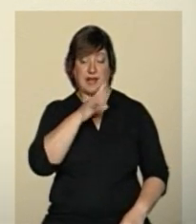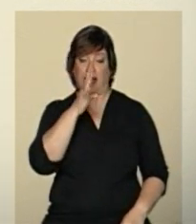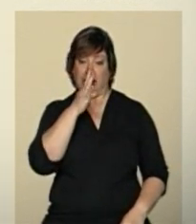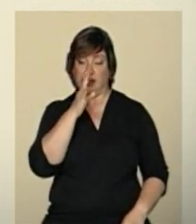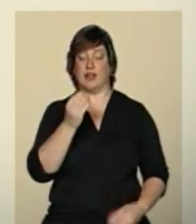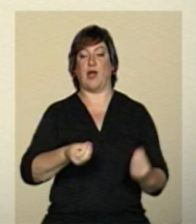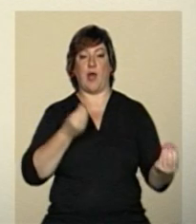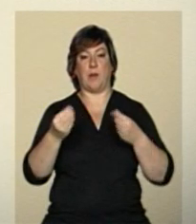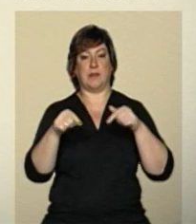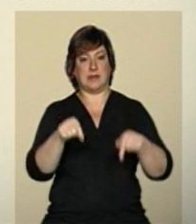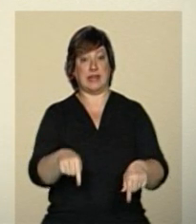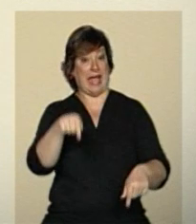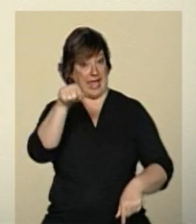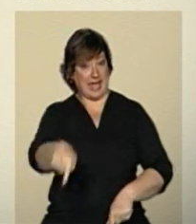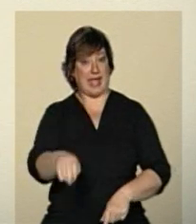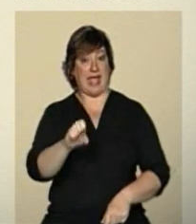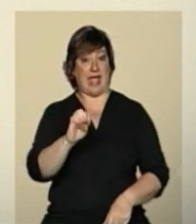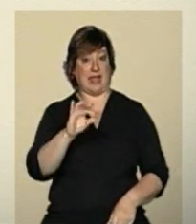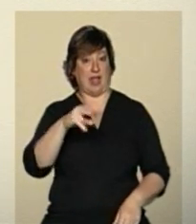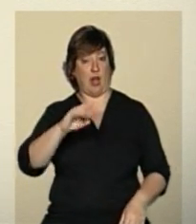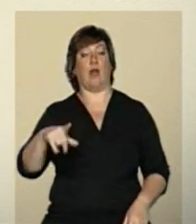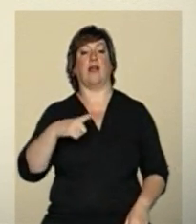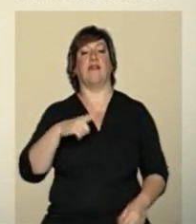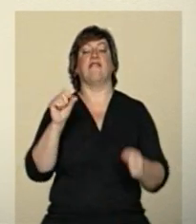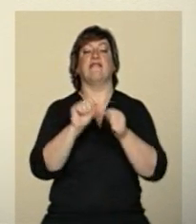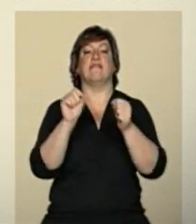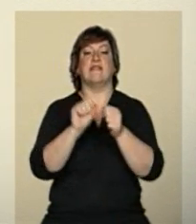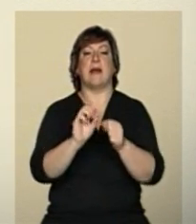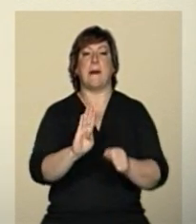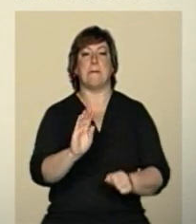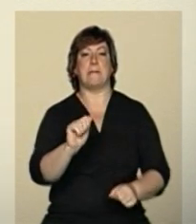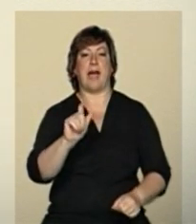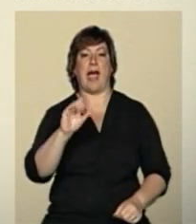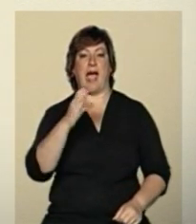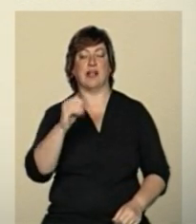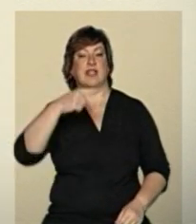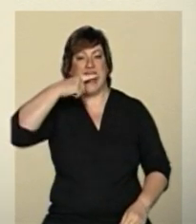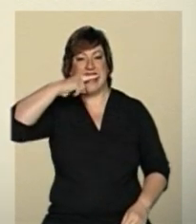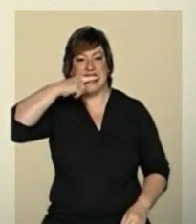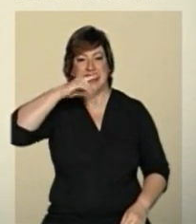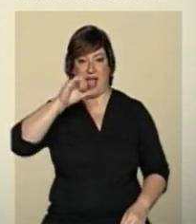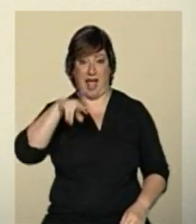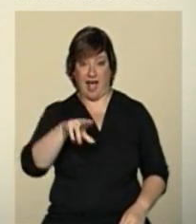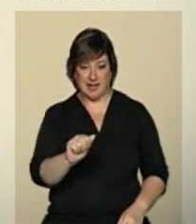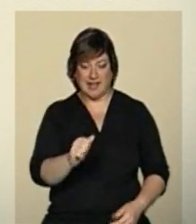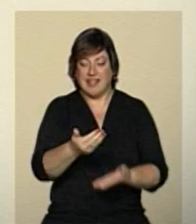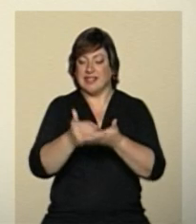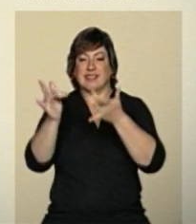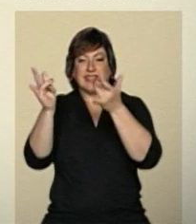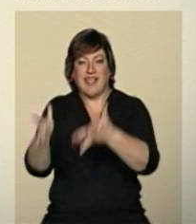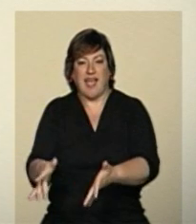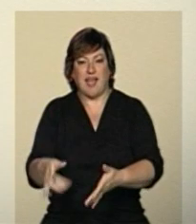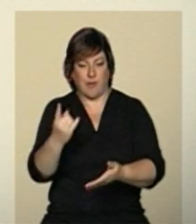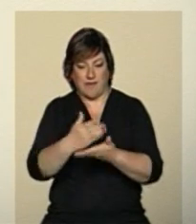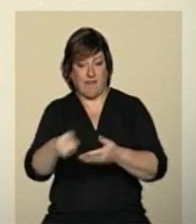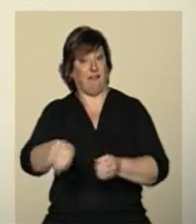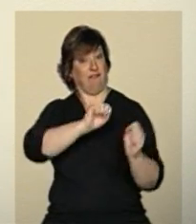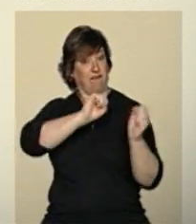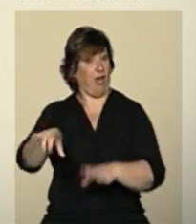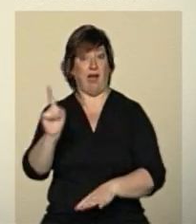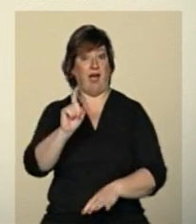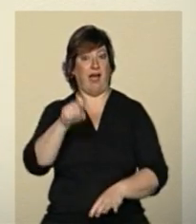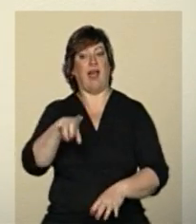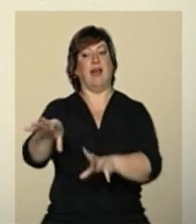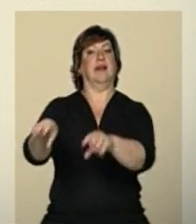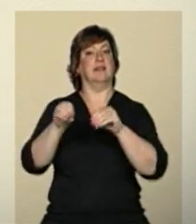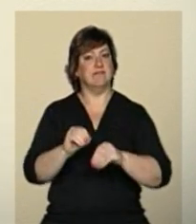Luciano. Esse etanol é feito com bagaço da cana-de-açúcar, uma parte da cana que seria jogada fora